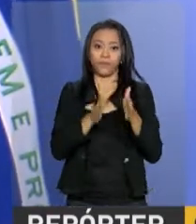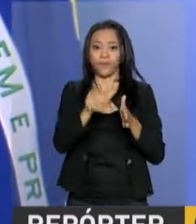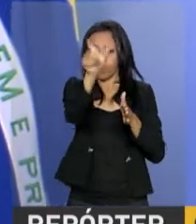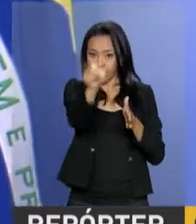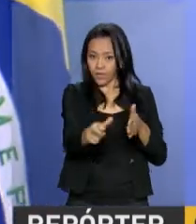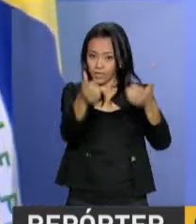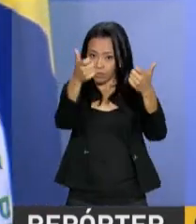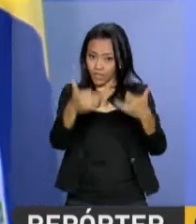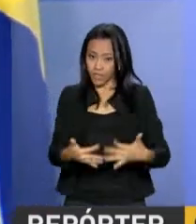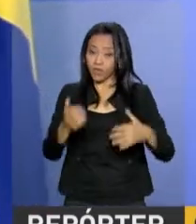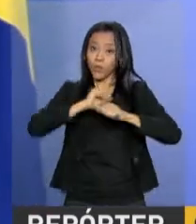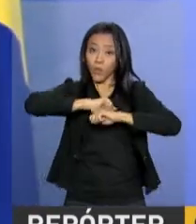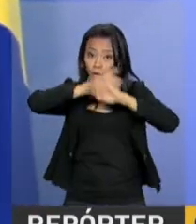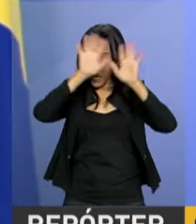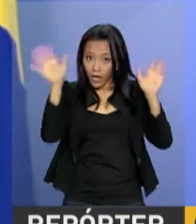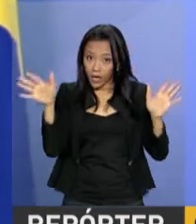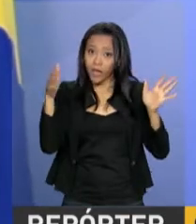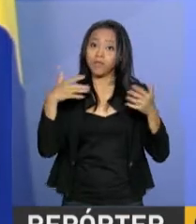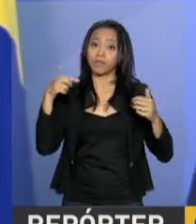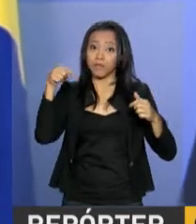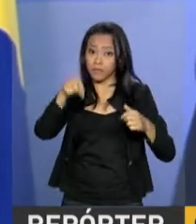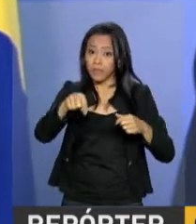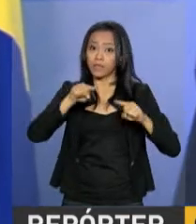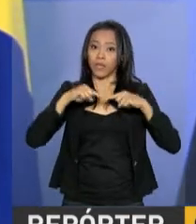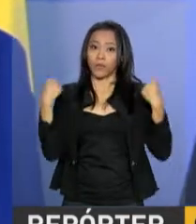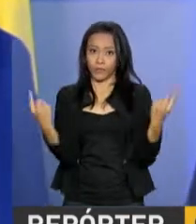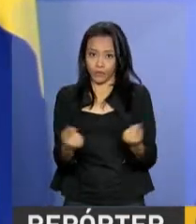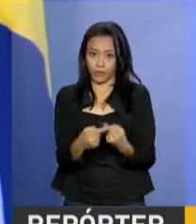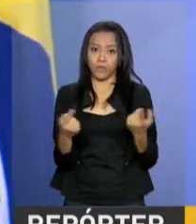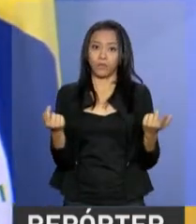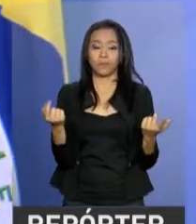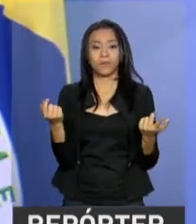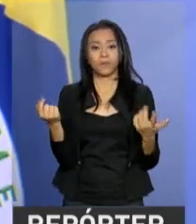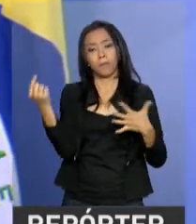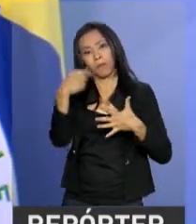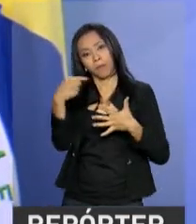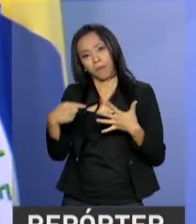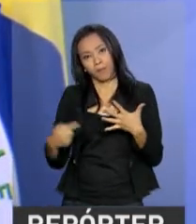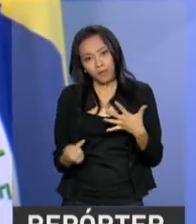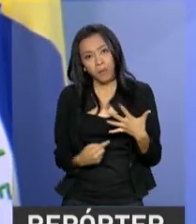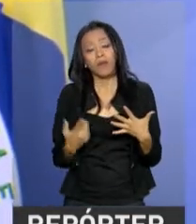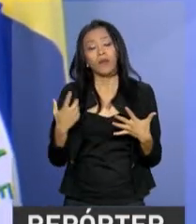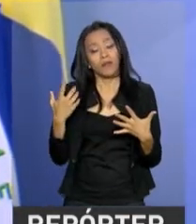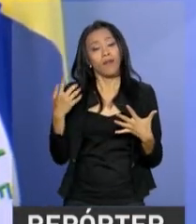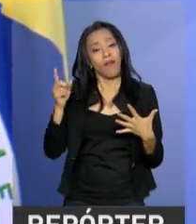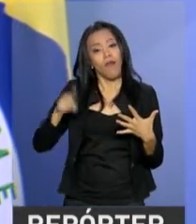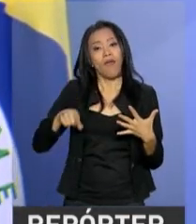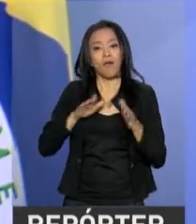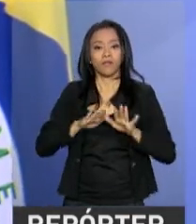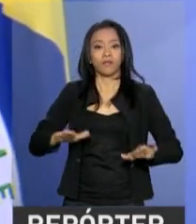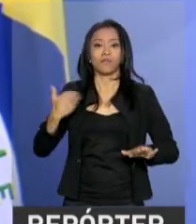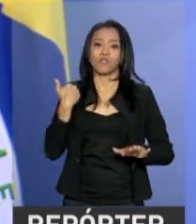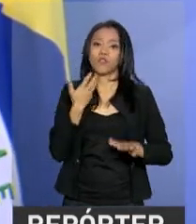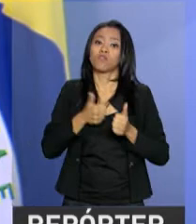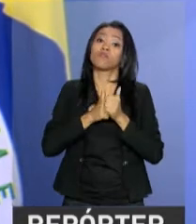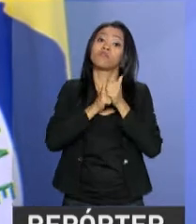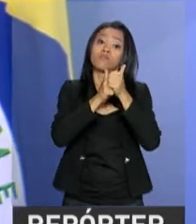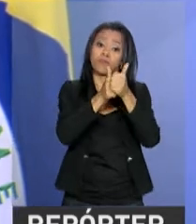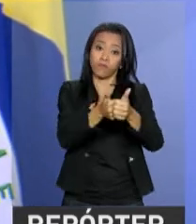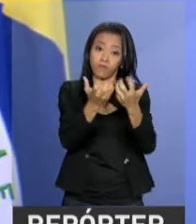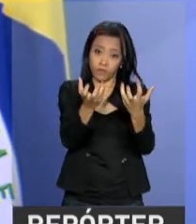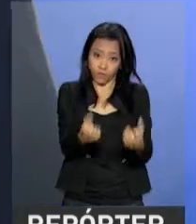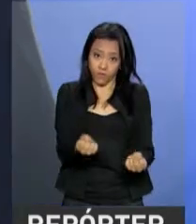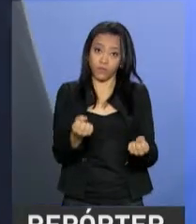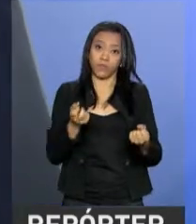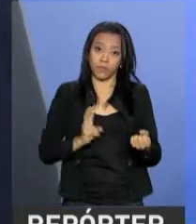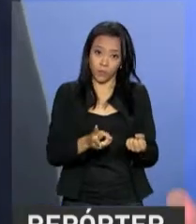absolutamente assentado na reunião e é dessa forma que nós vamos fazer com que o brasil continue avançando